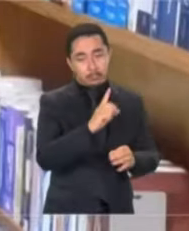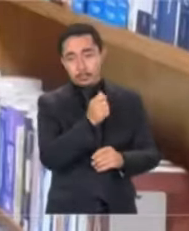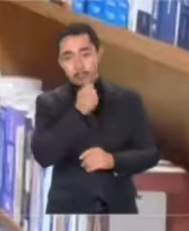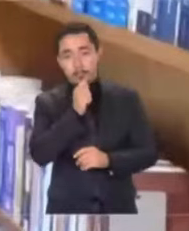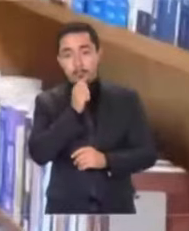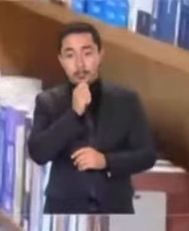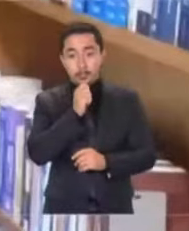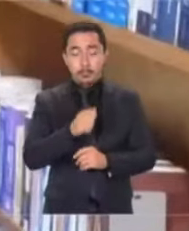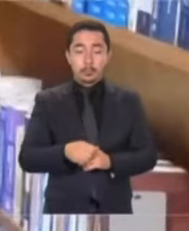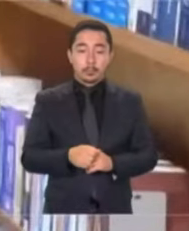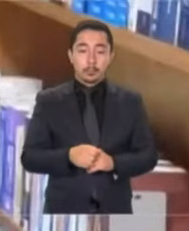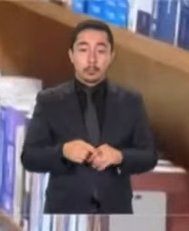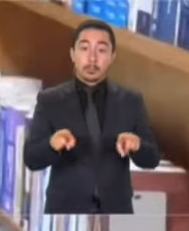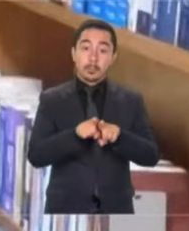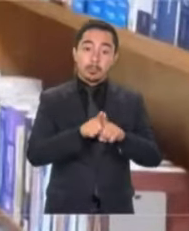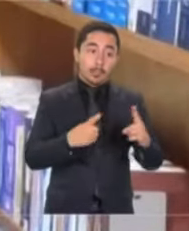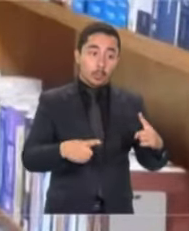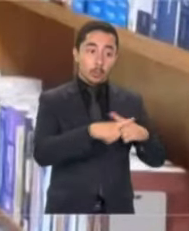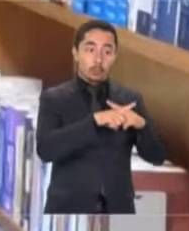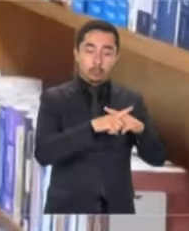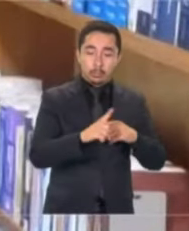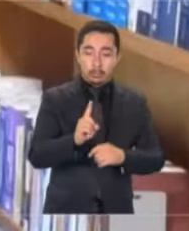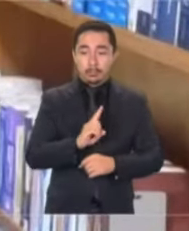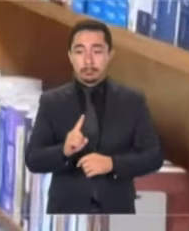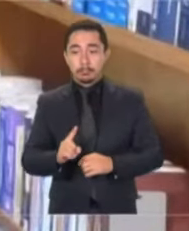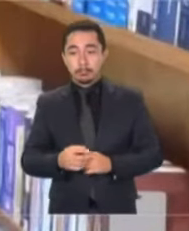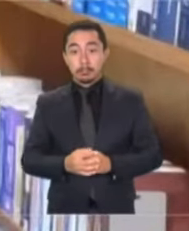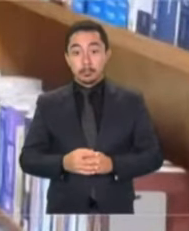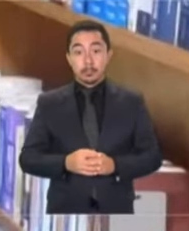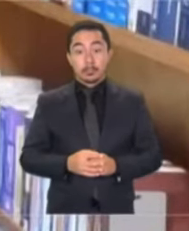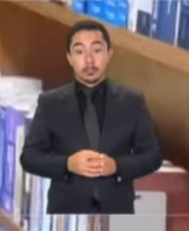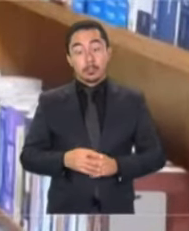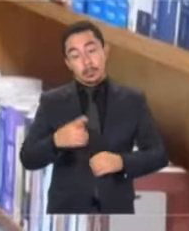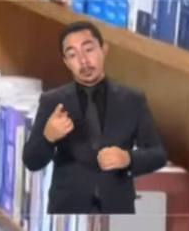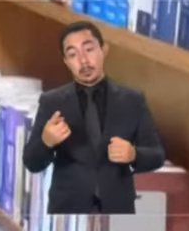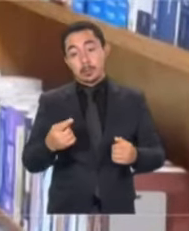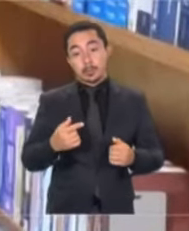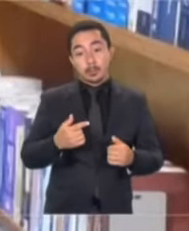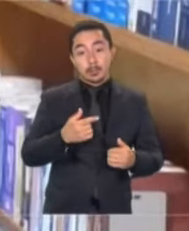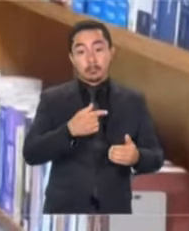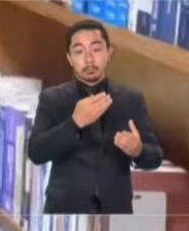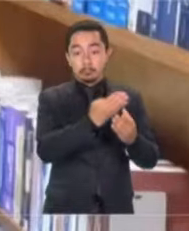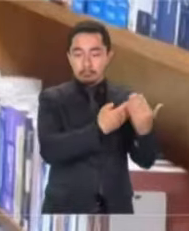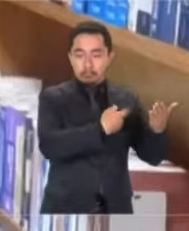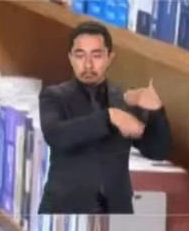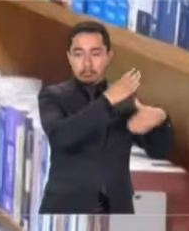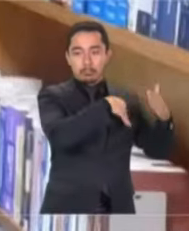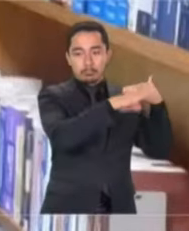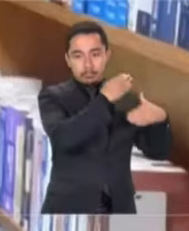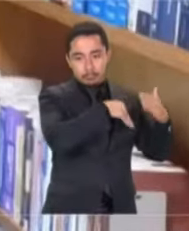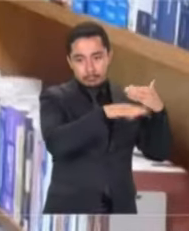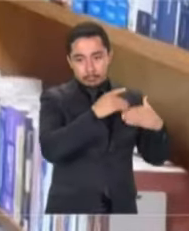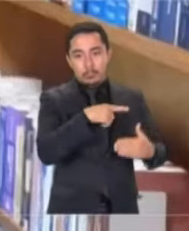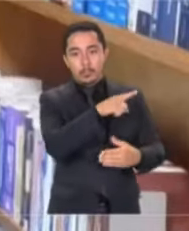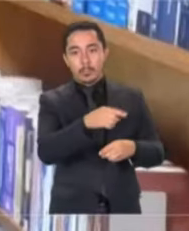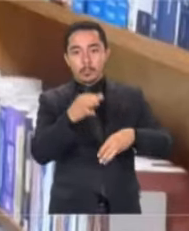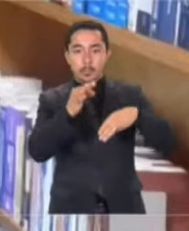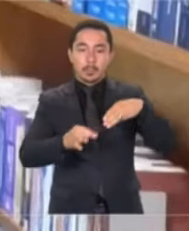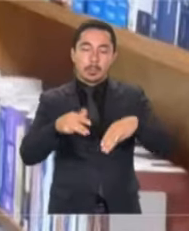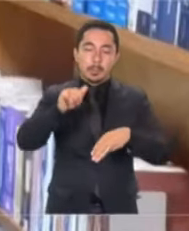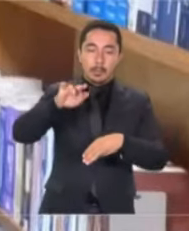consolidada em sentido contrário. O precedente da ministra Maria Cláudia, por exemplo,